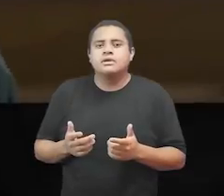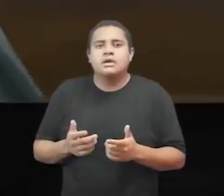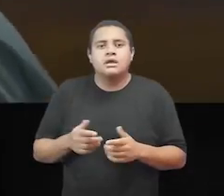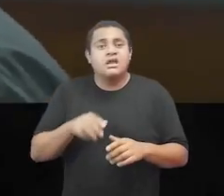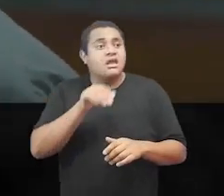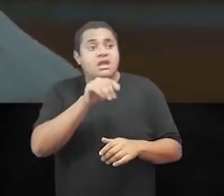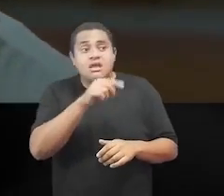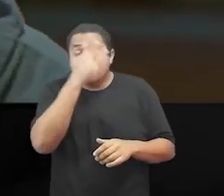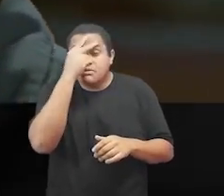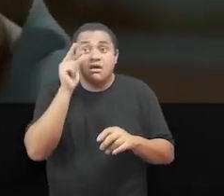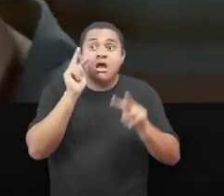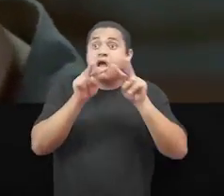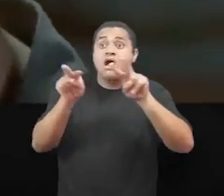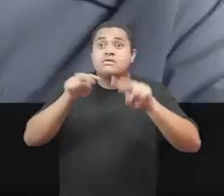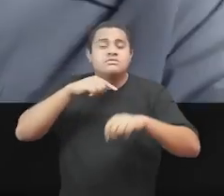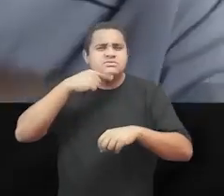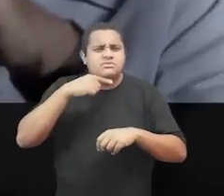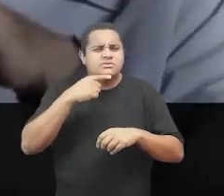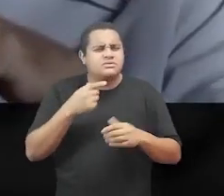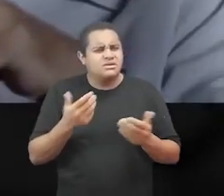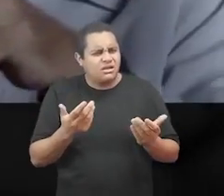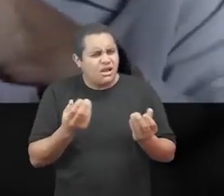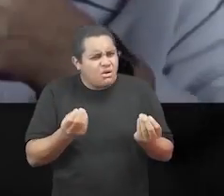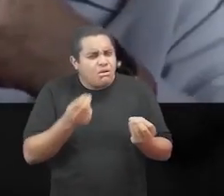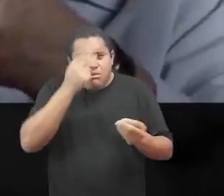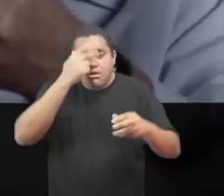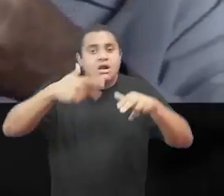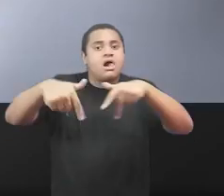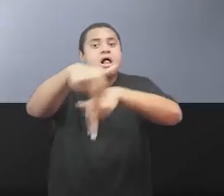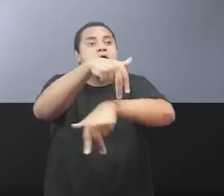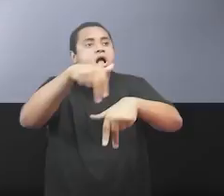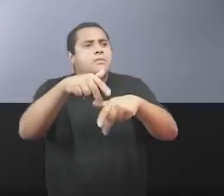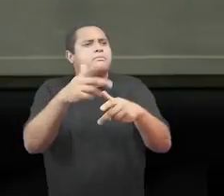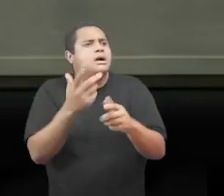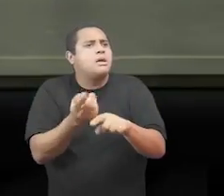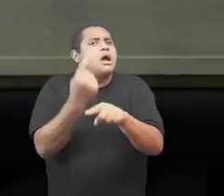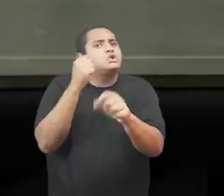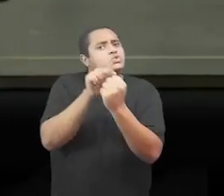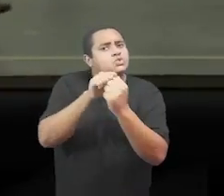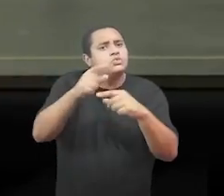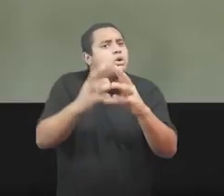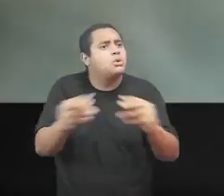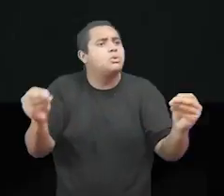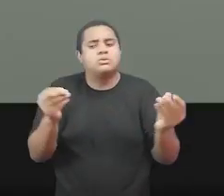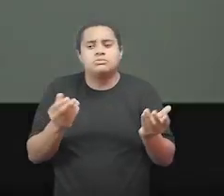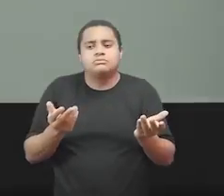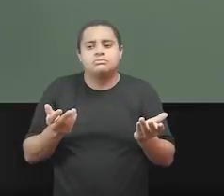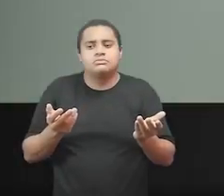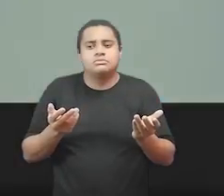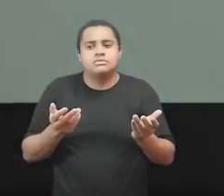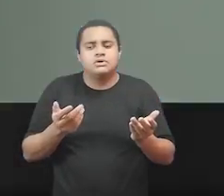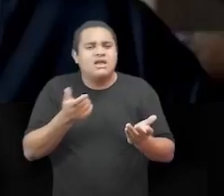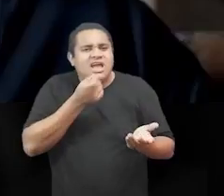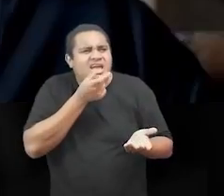Ele não está conseguindo mais ver as pessoas. Peraí. As pessoas... Antes elas estavam lá, agora não estão mais. Não tem um remédio,